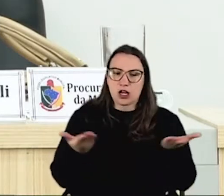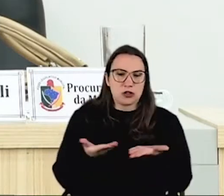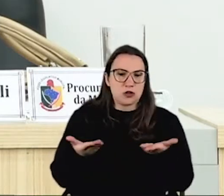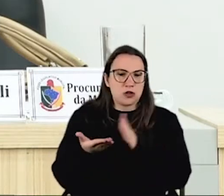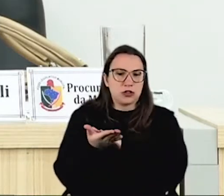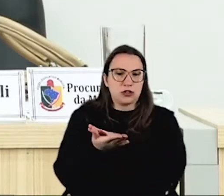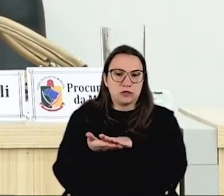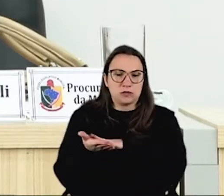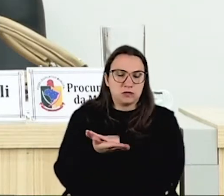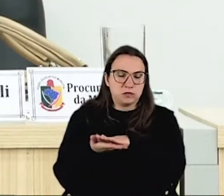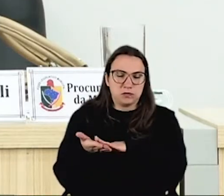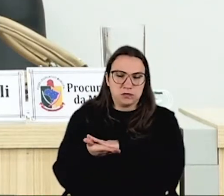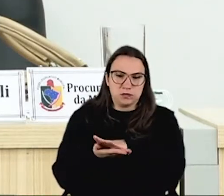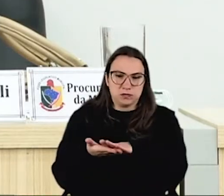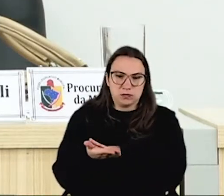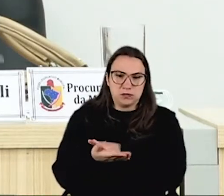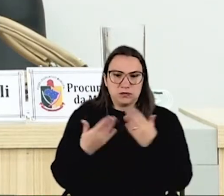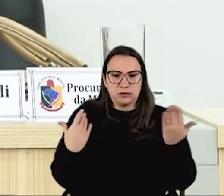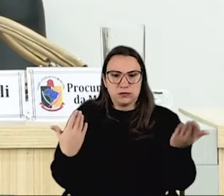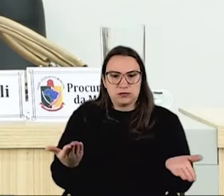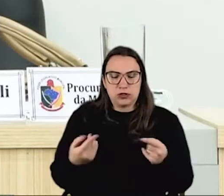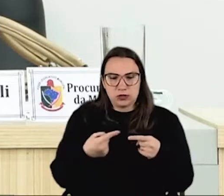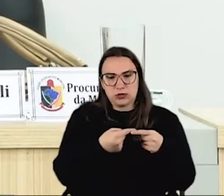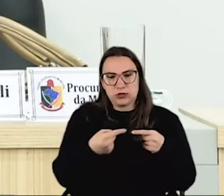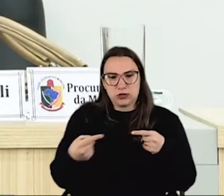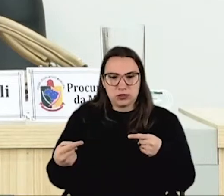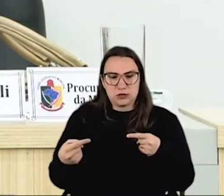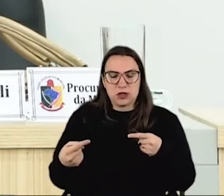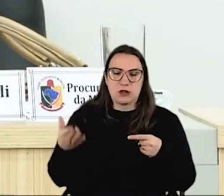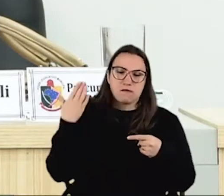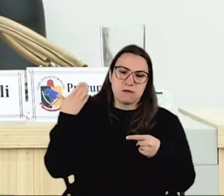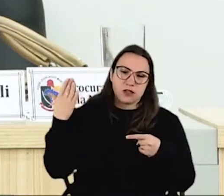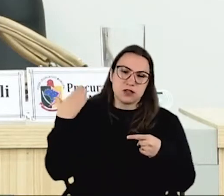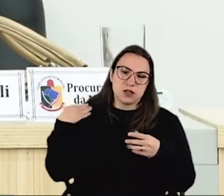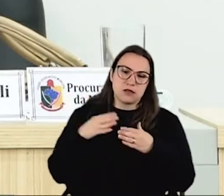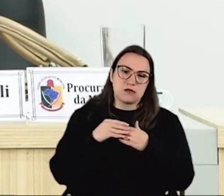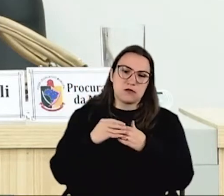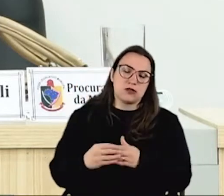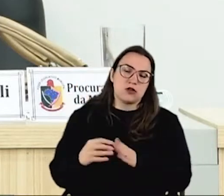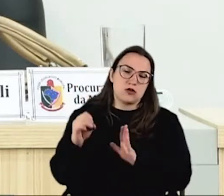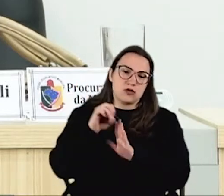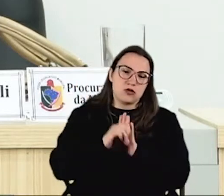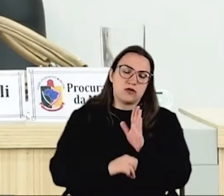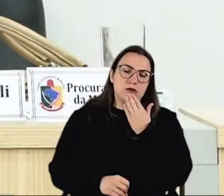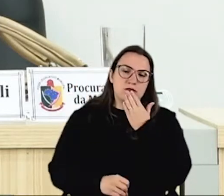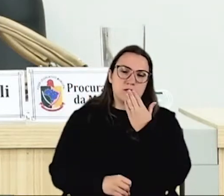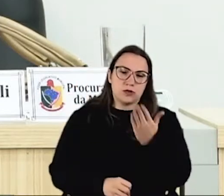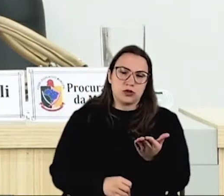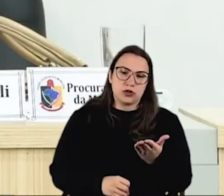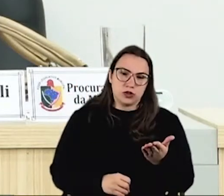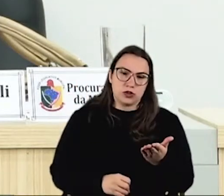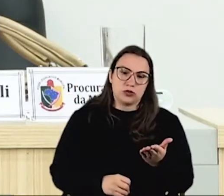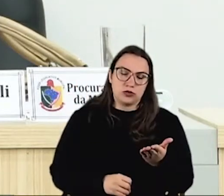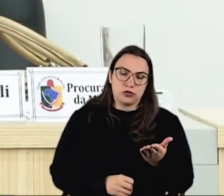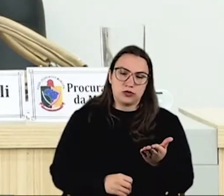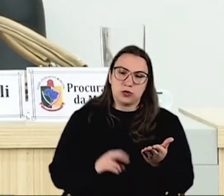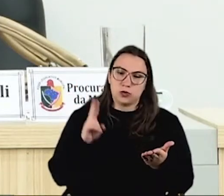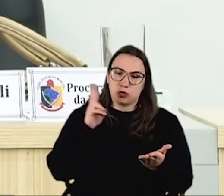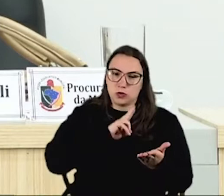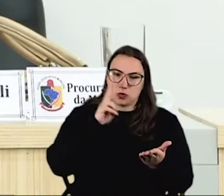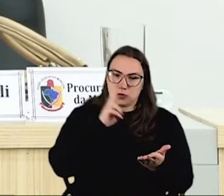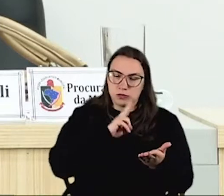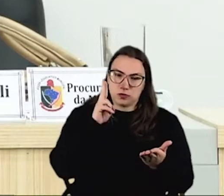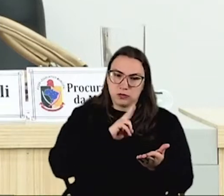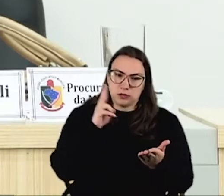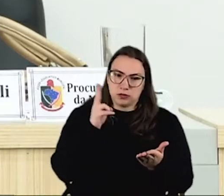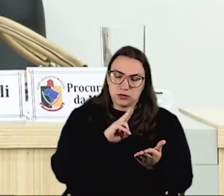vigor. Então, essa semana passada, encaminhamos um ofício solicitando que ele seja urgentemente